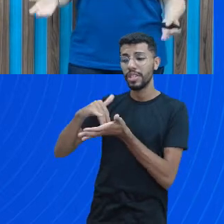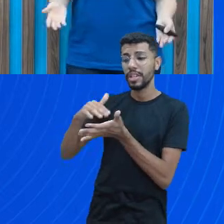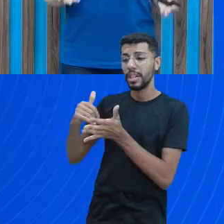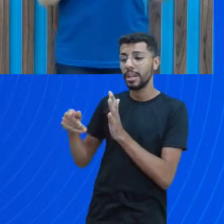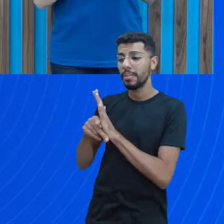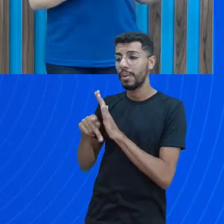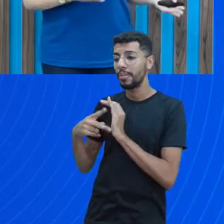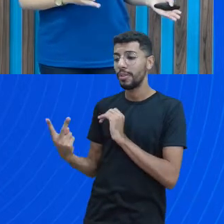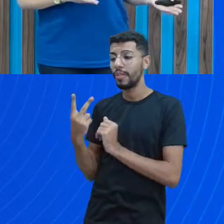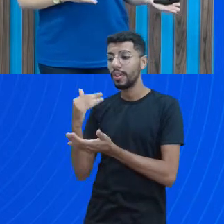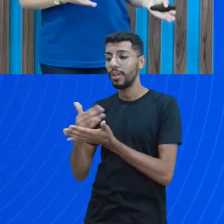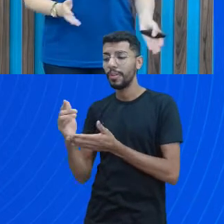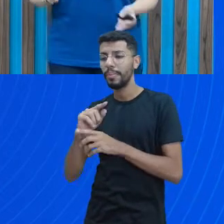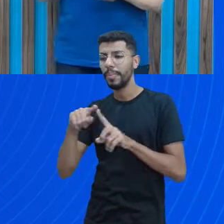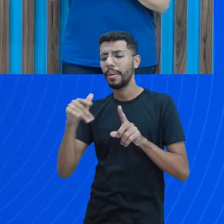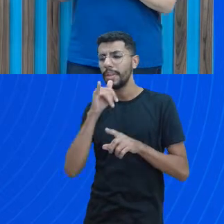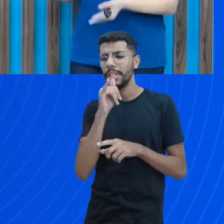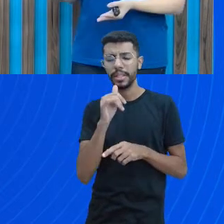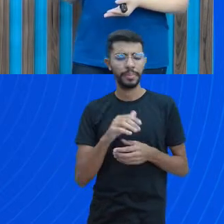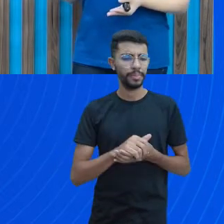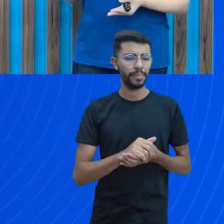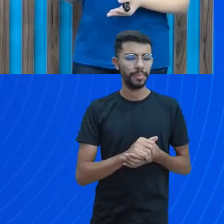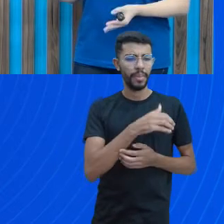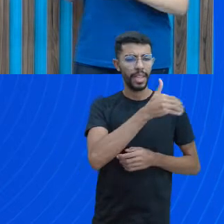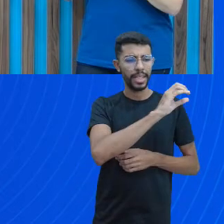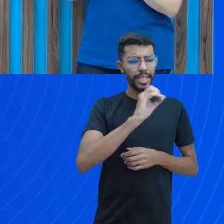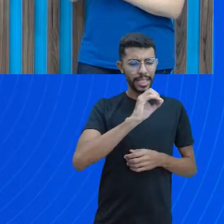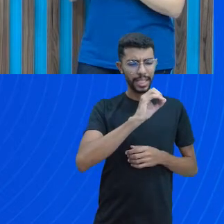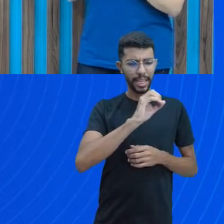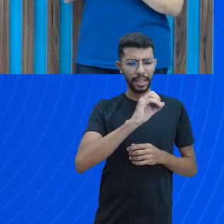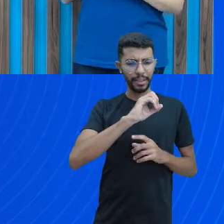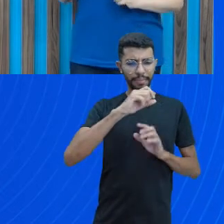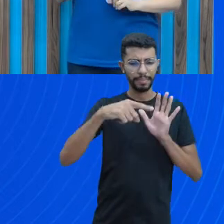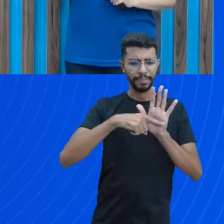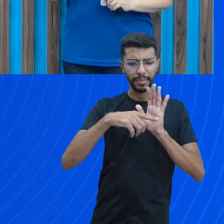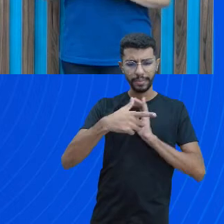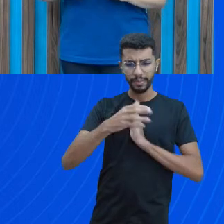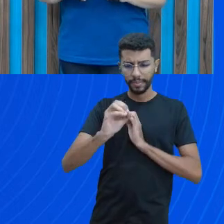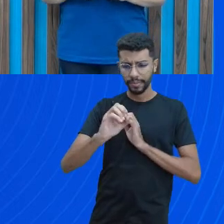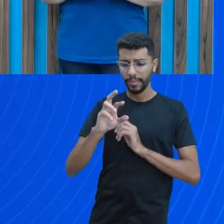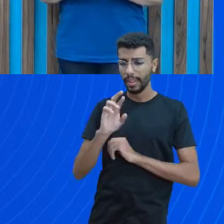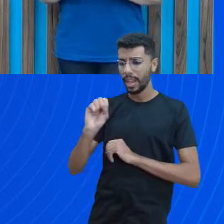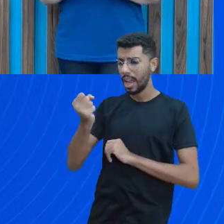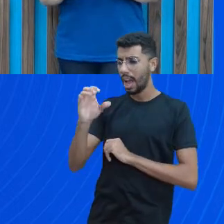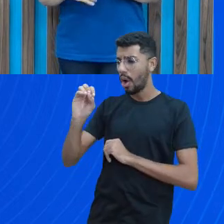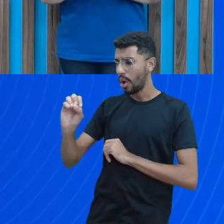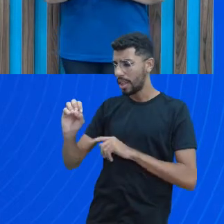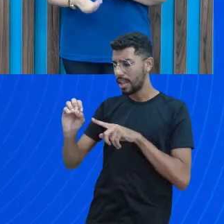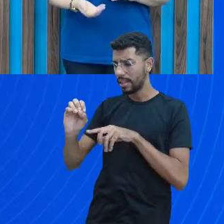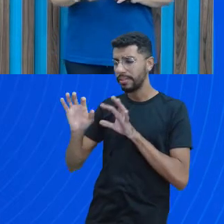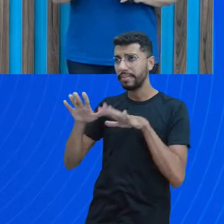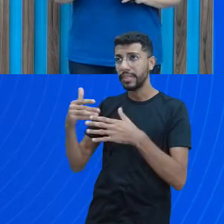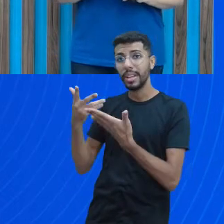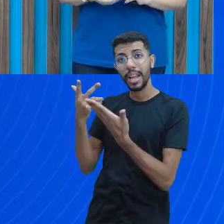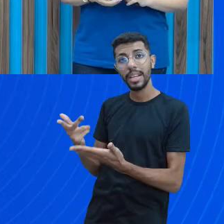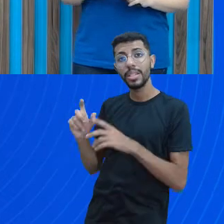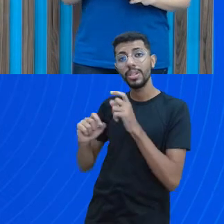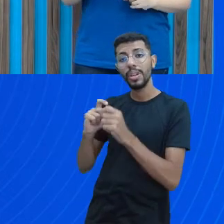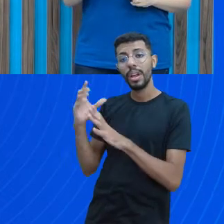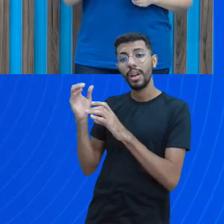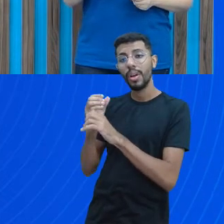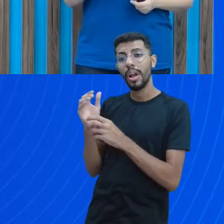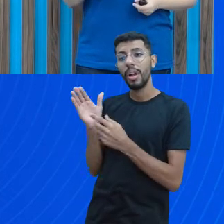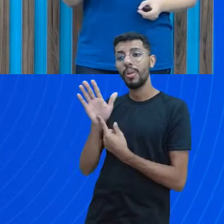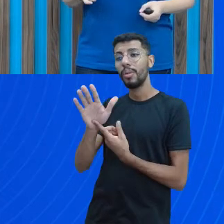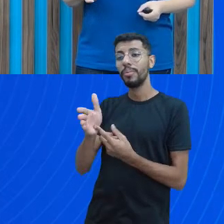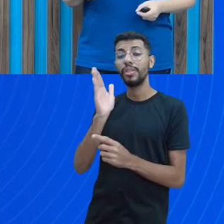100% e tiro 20%, eu fico com 80%. E é isso que esse cálculo traz para a gente. A maneira direta da gente utilizar